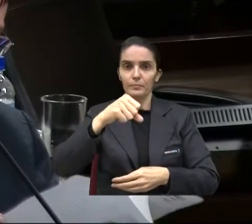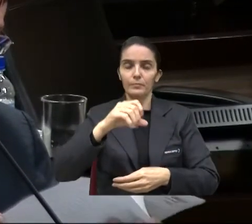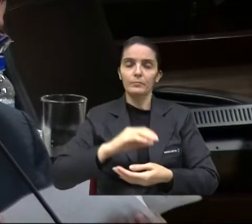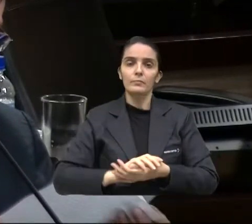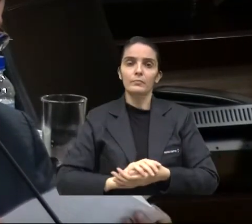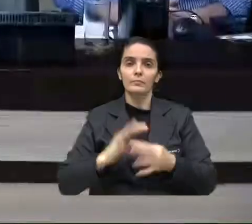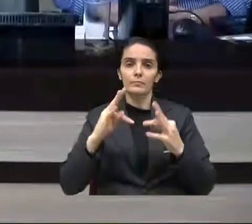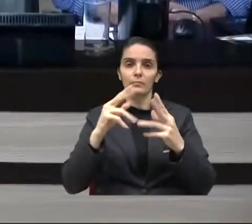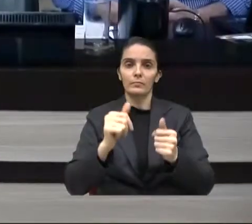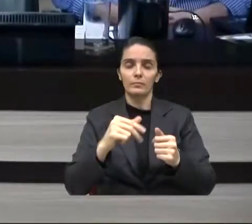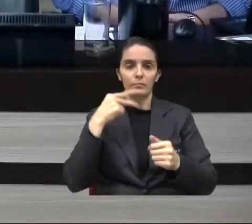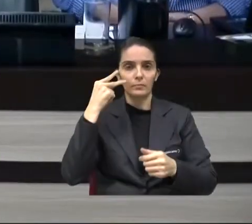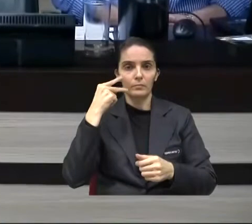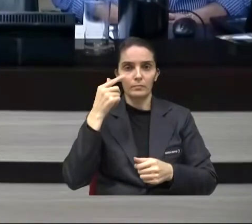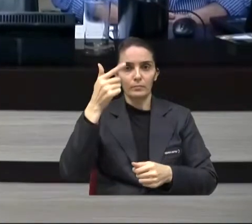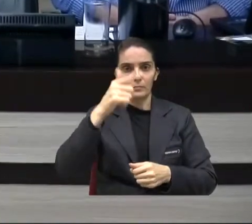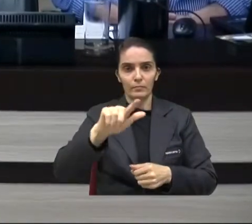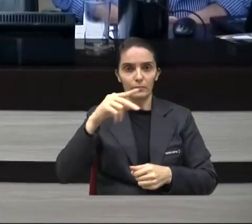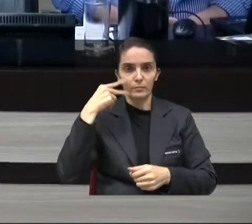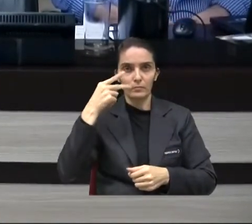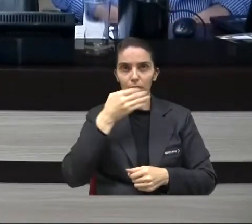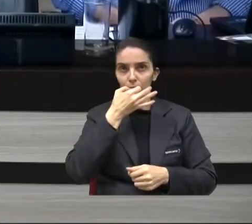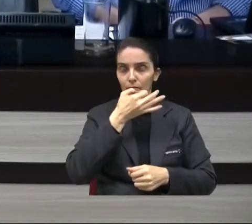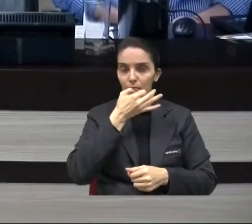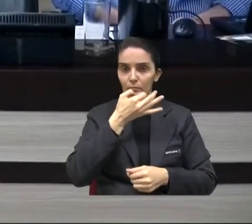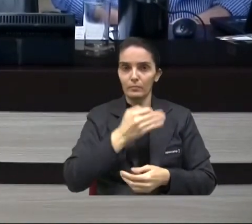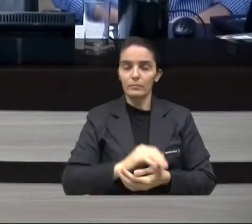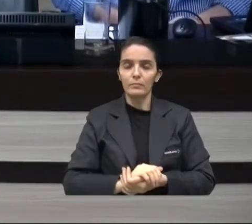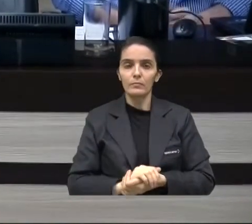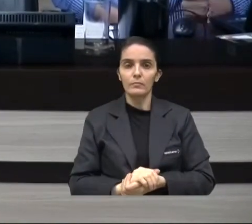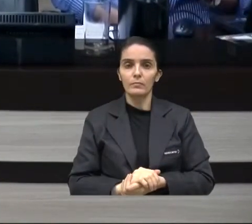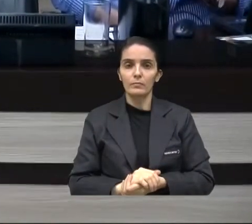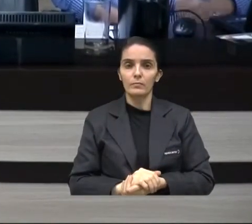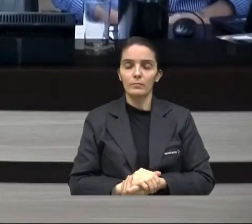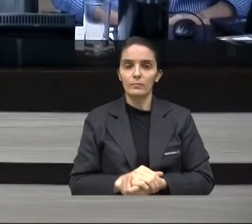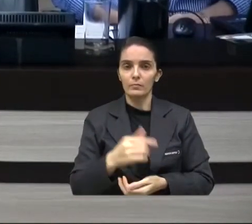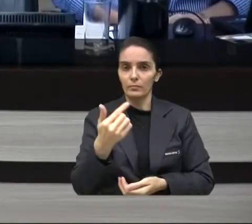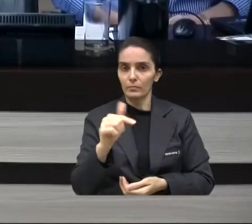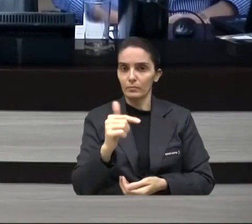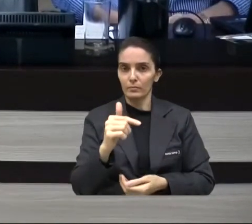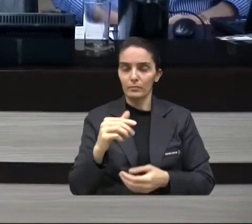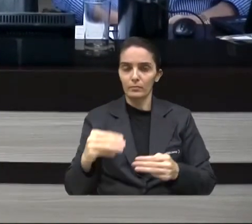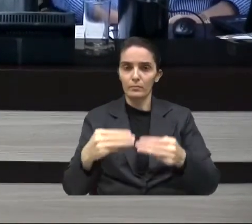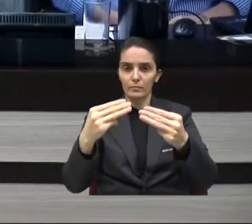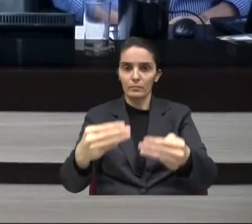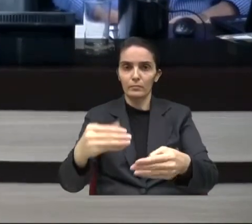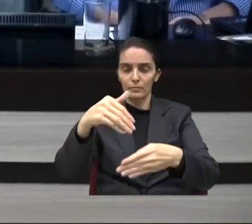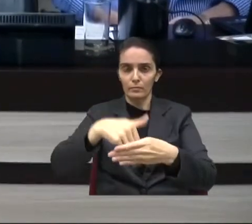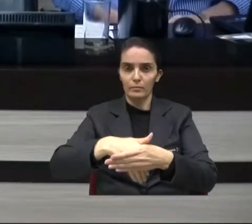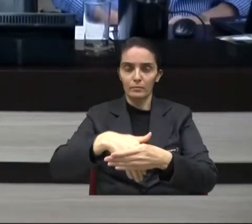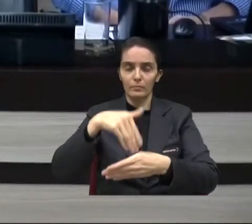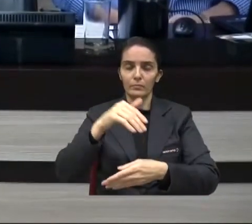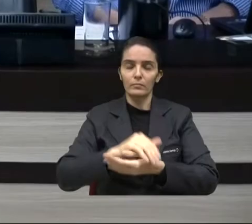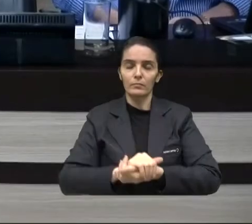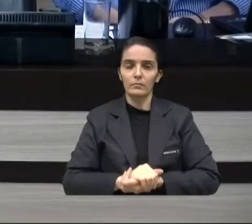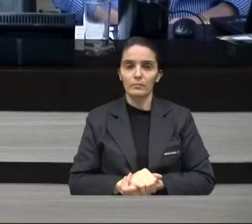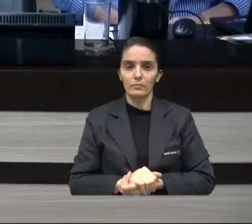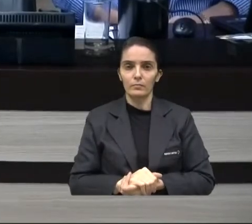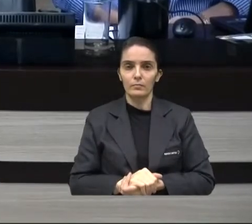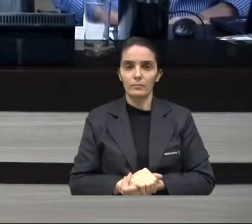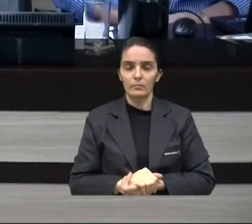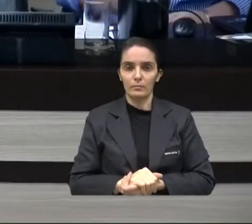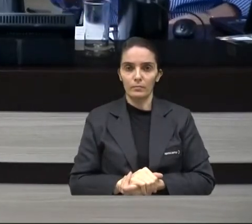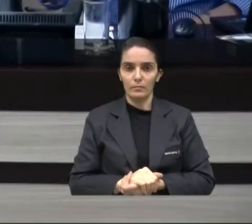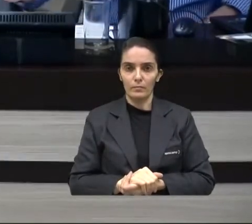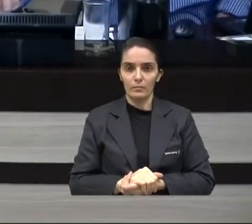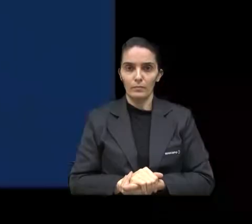vereadores. Algum outro vereador deseja discutir? Não havendo, a moção vai à votação.